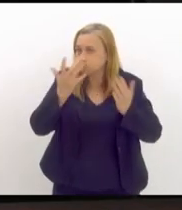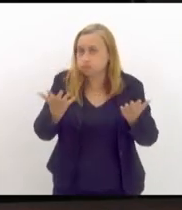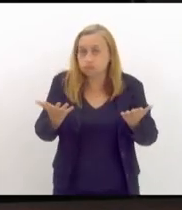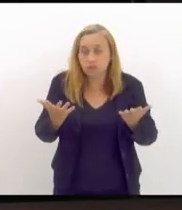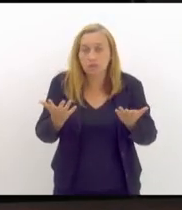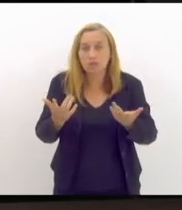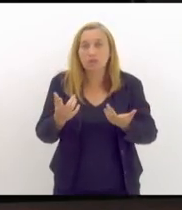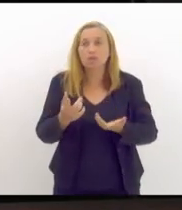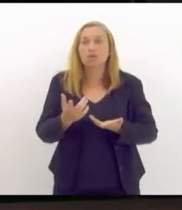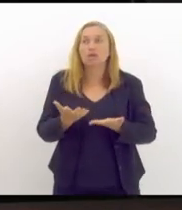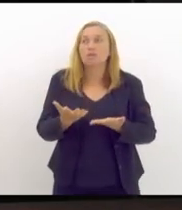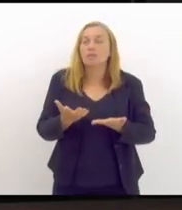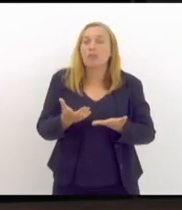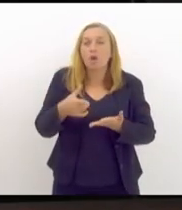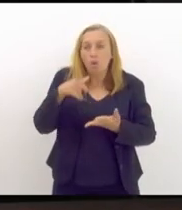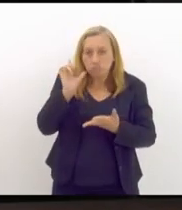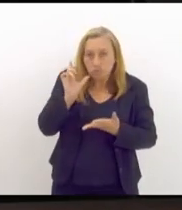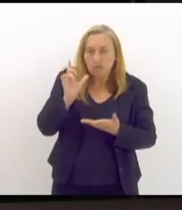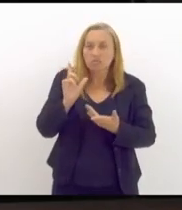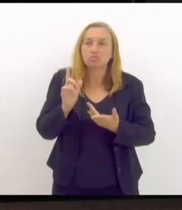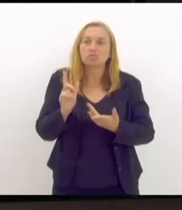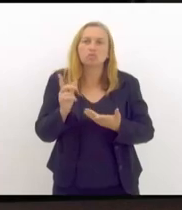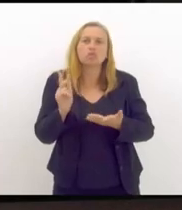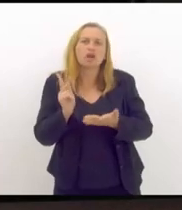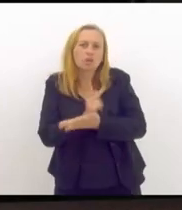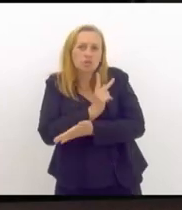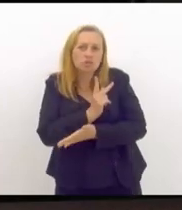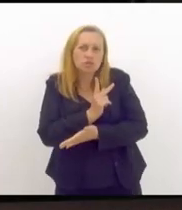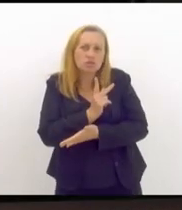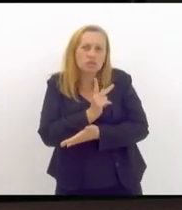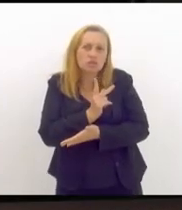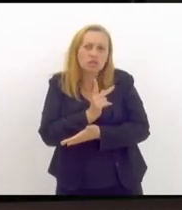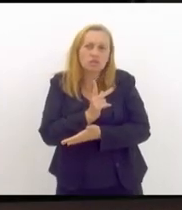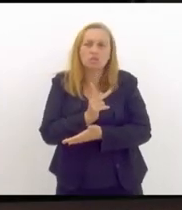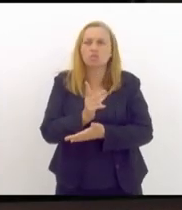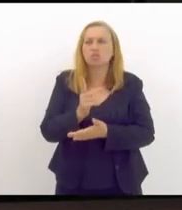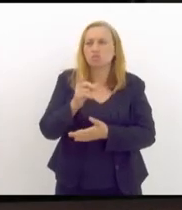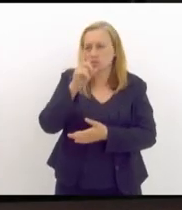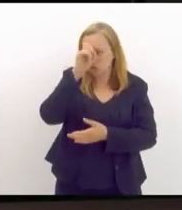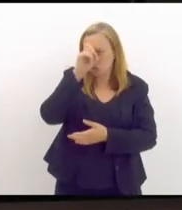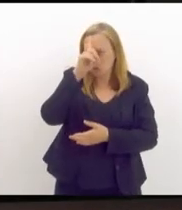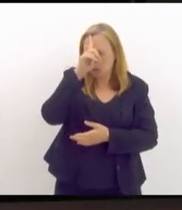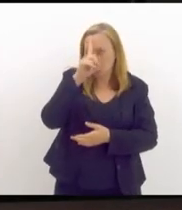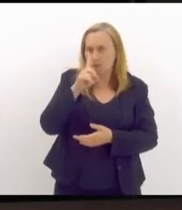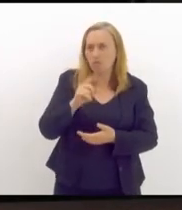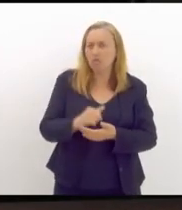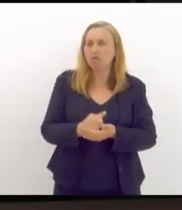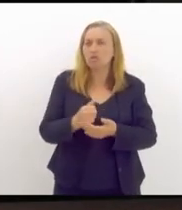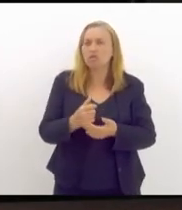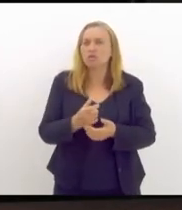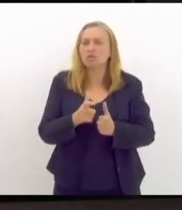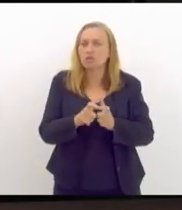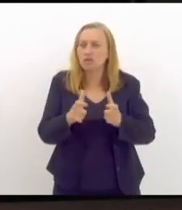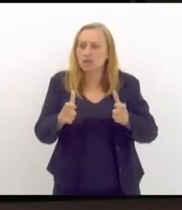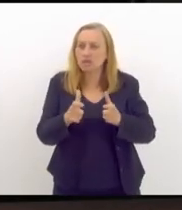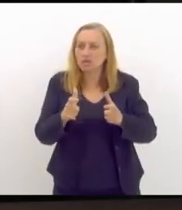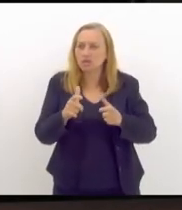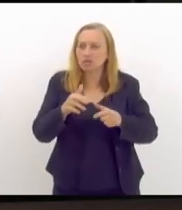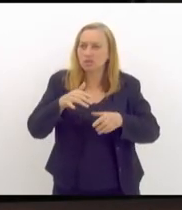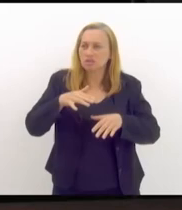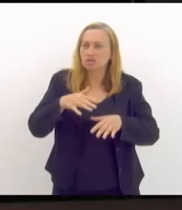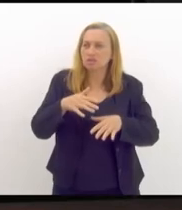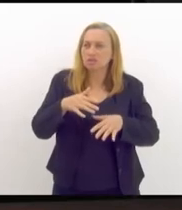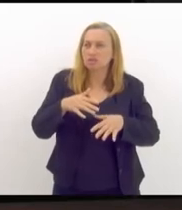Nós também ontem o que aconteceu no pronto-socorro onde uma grande Cachoeira dentro do porto